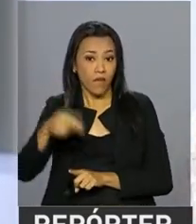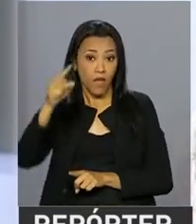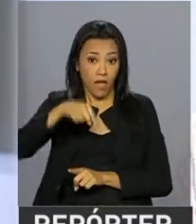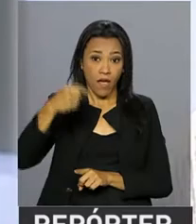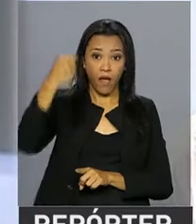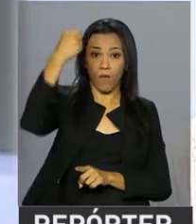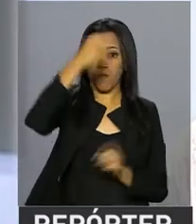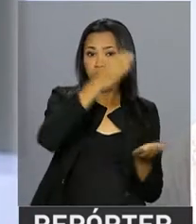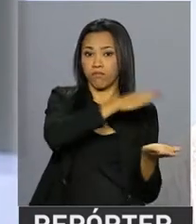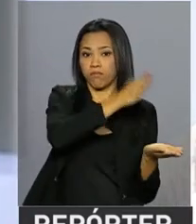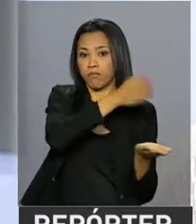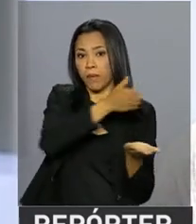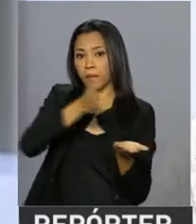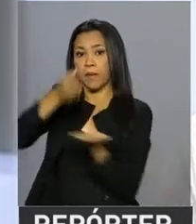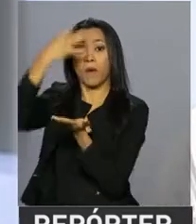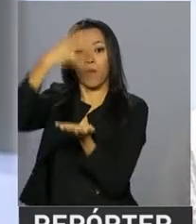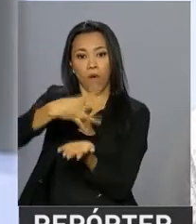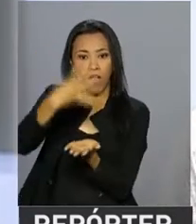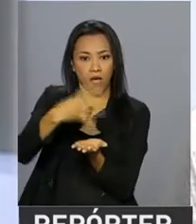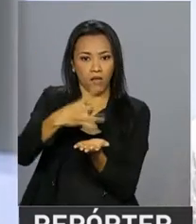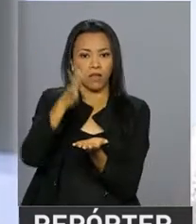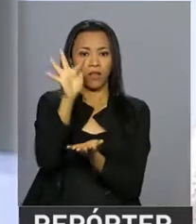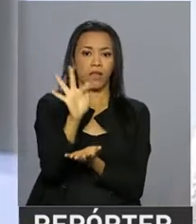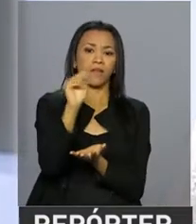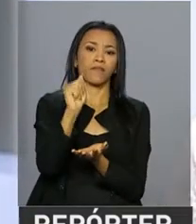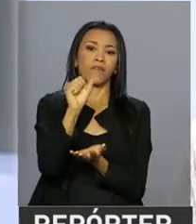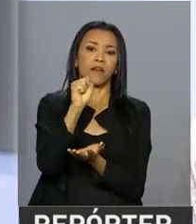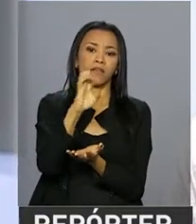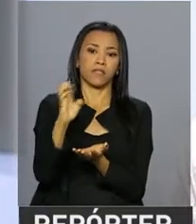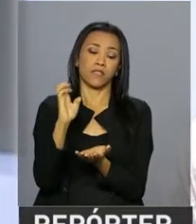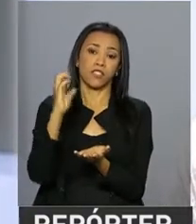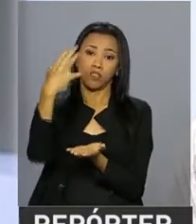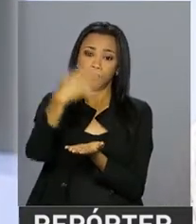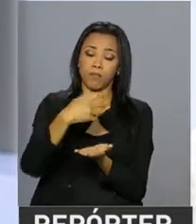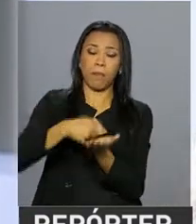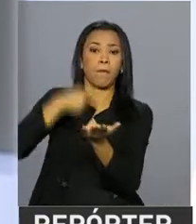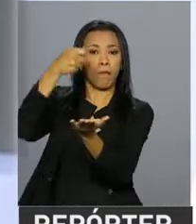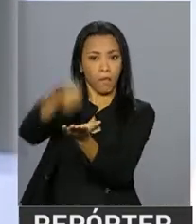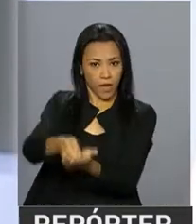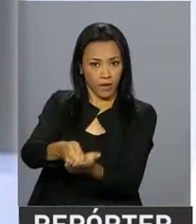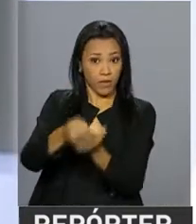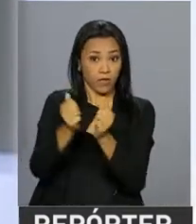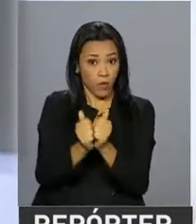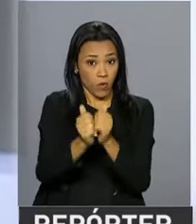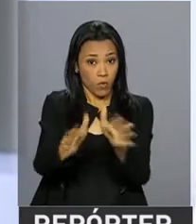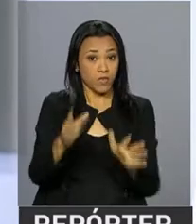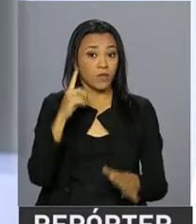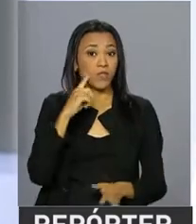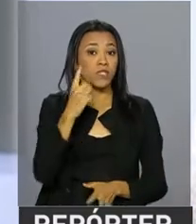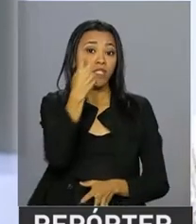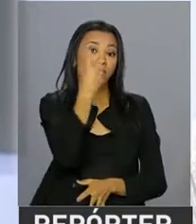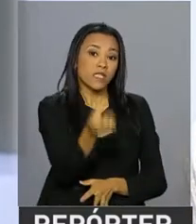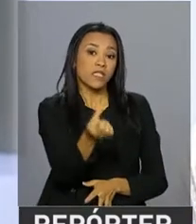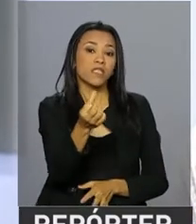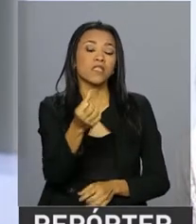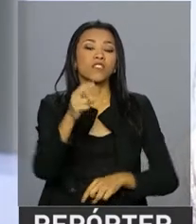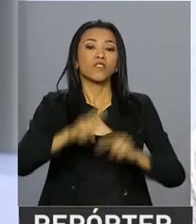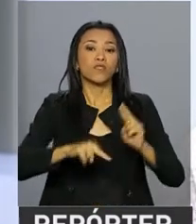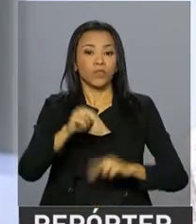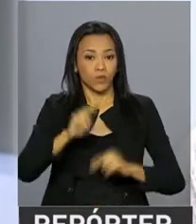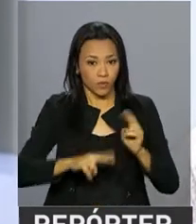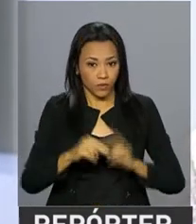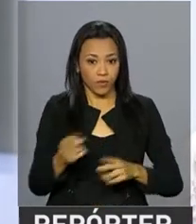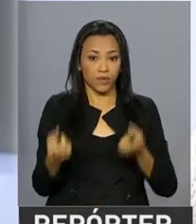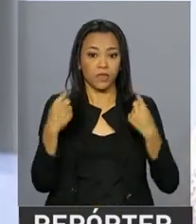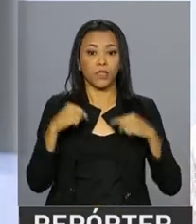a quarta fase de pagamentos e os novos e os recursos vão estar disponíveis para esses novos beneficiados a partir do dia 16 de junho o presidente da caixa